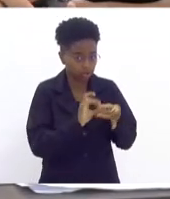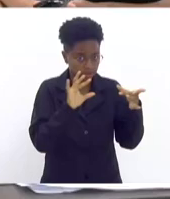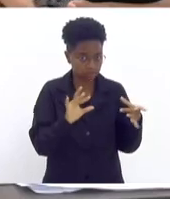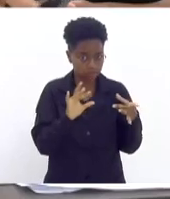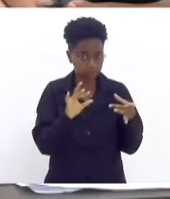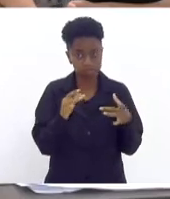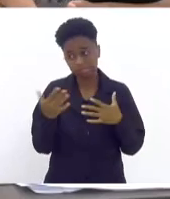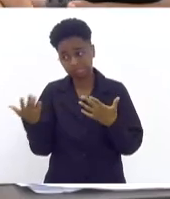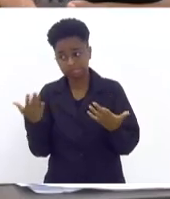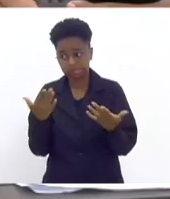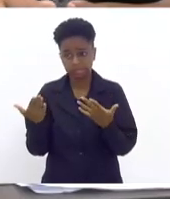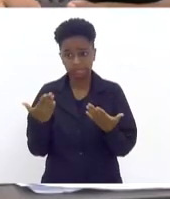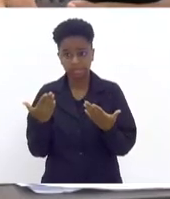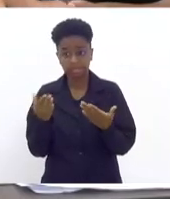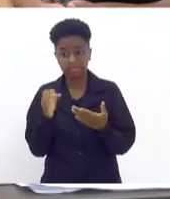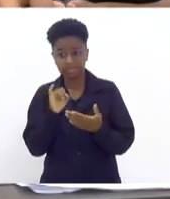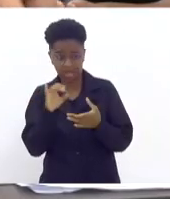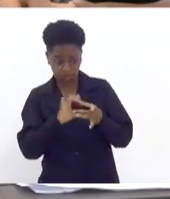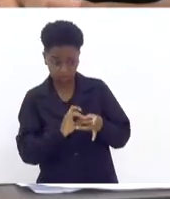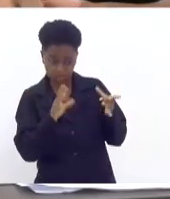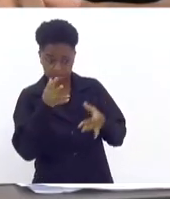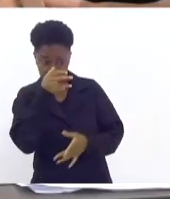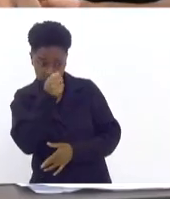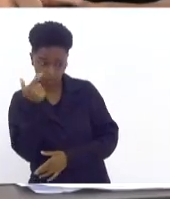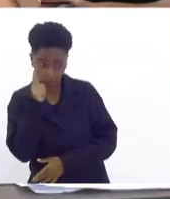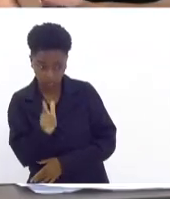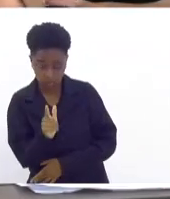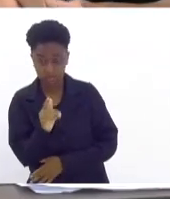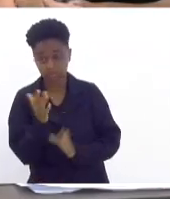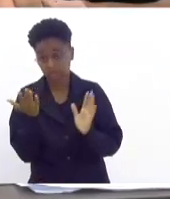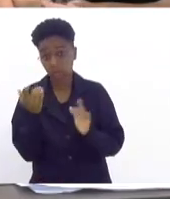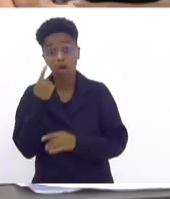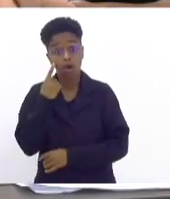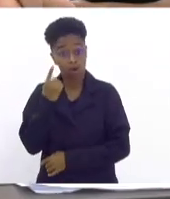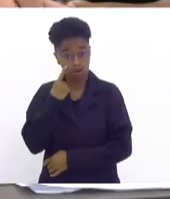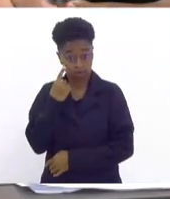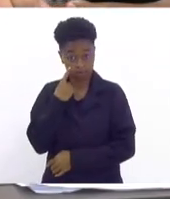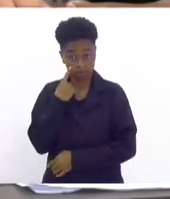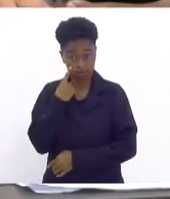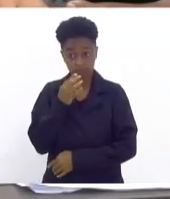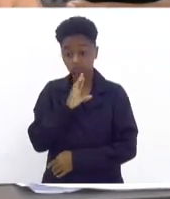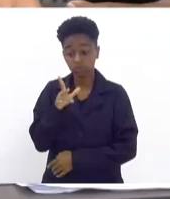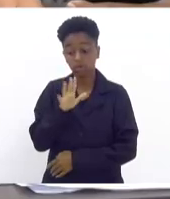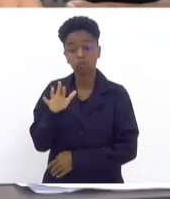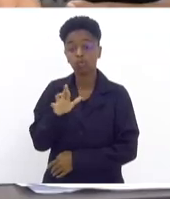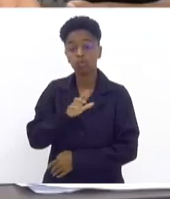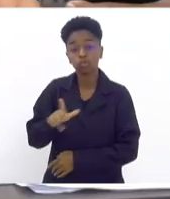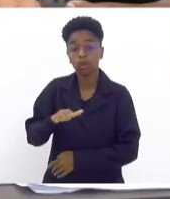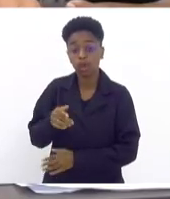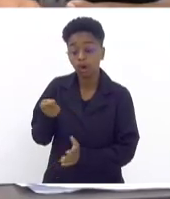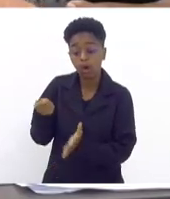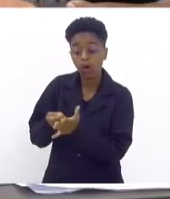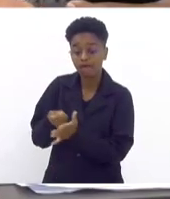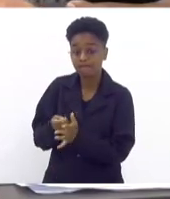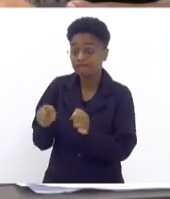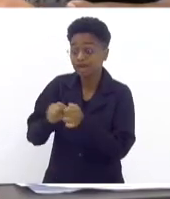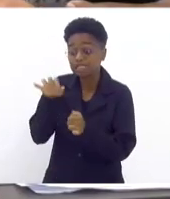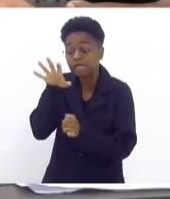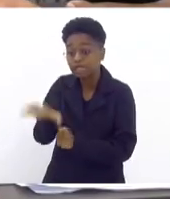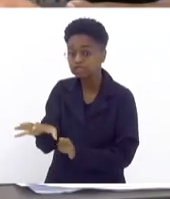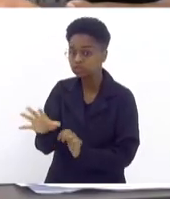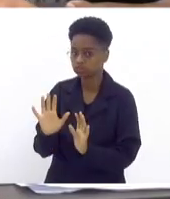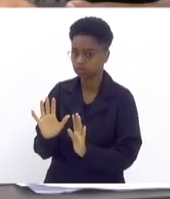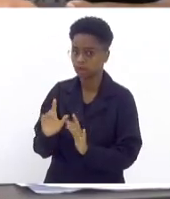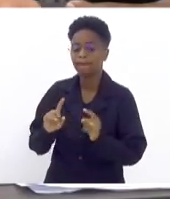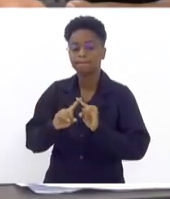autorizativo. Assim, não há se dúvida. O autorizativo salva. Porque veja bem, não um há dúvida diz, que o faça projeto isso. Já foi implementado pelo TJ e pelo STF. Exatamente. Mas então